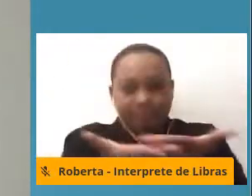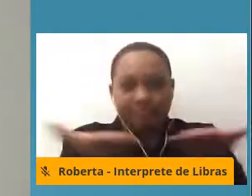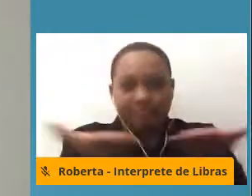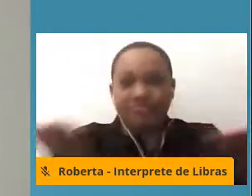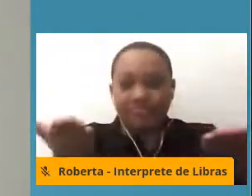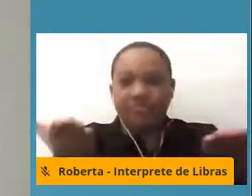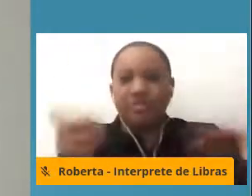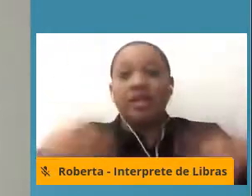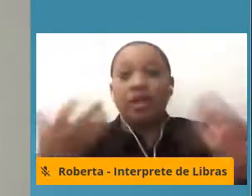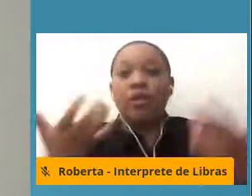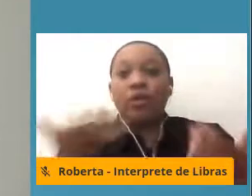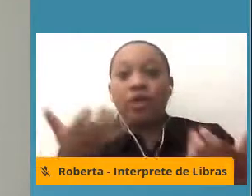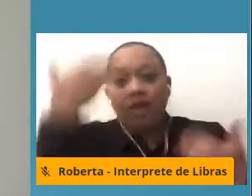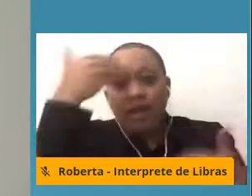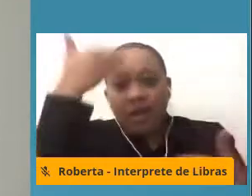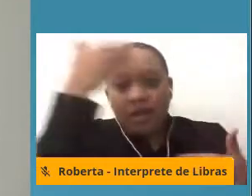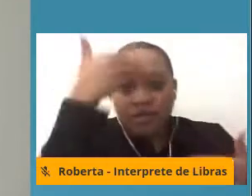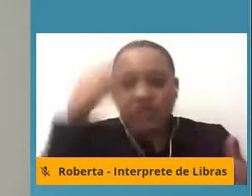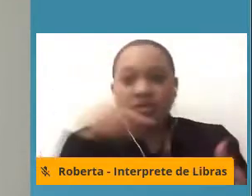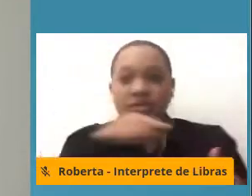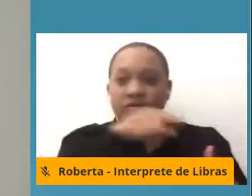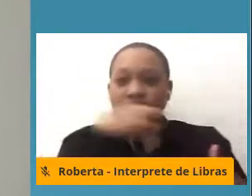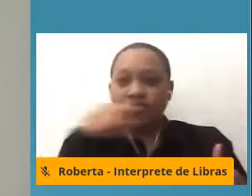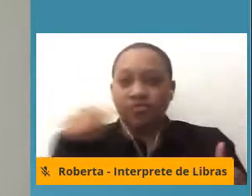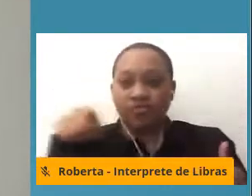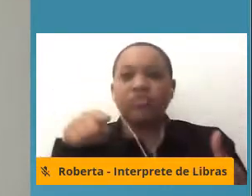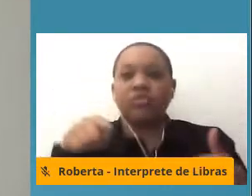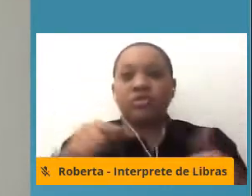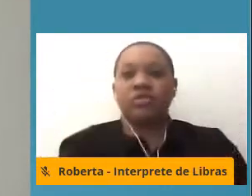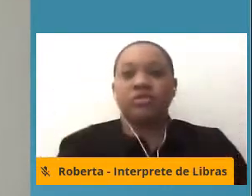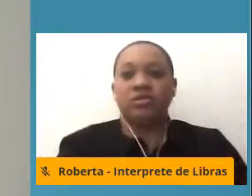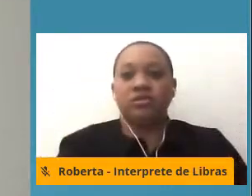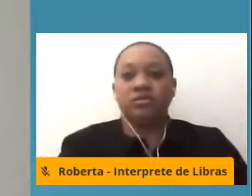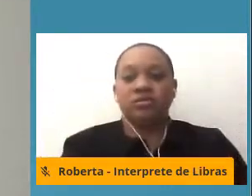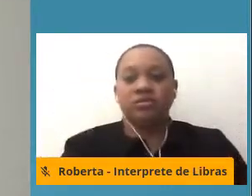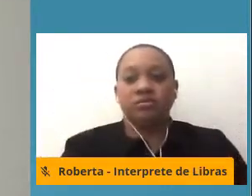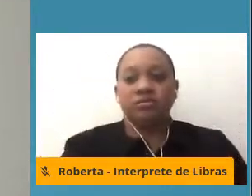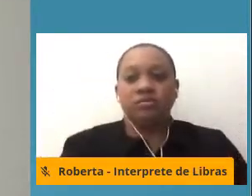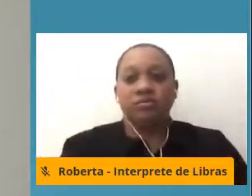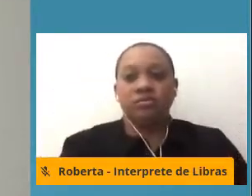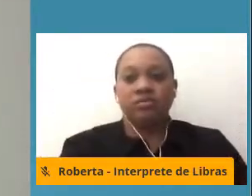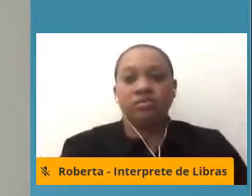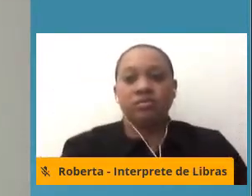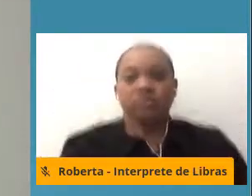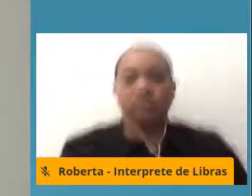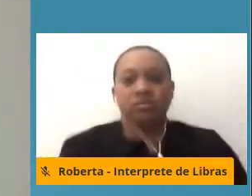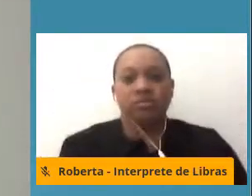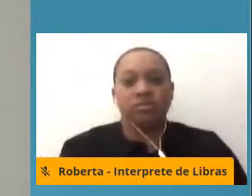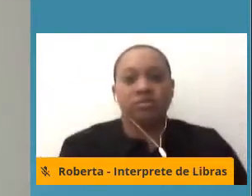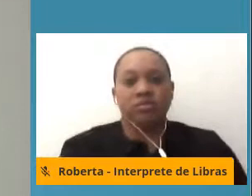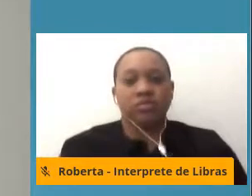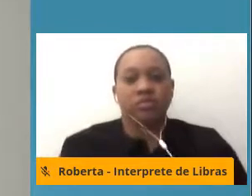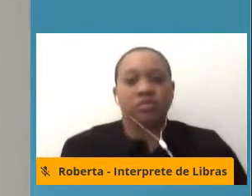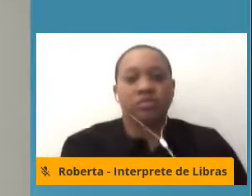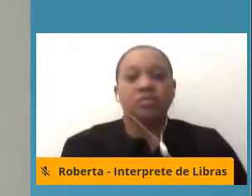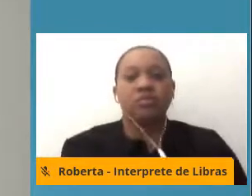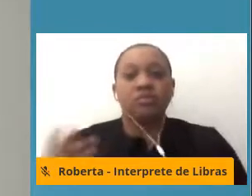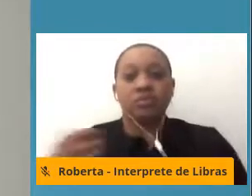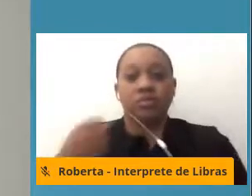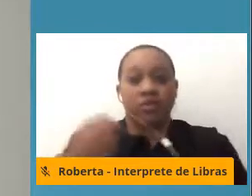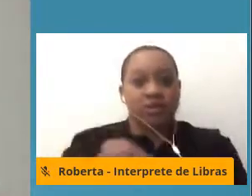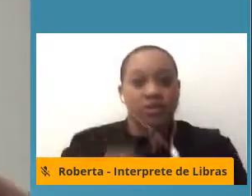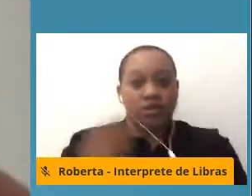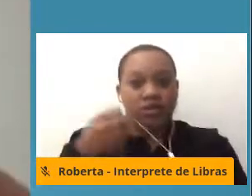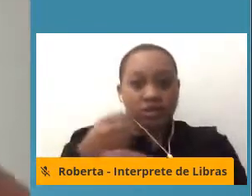agradecer imensamente a essa equipe. Esse ano, a versão online ela está sendo realizada por